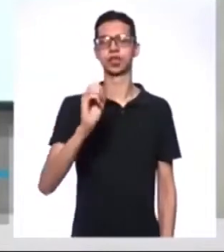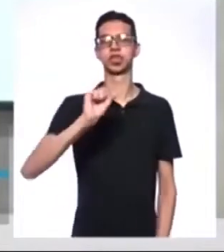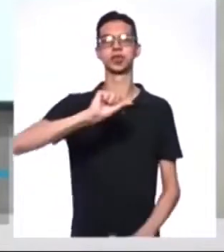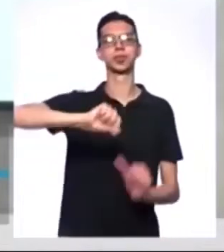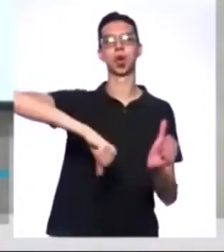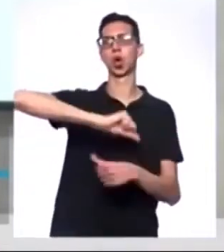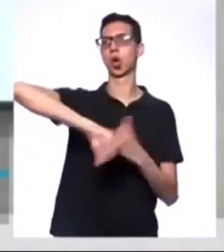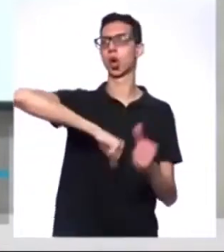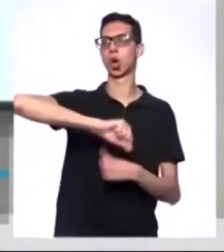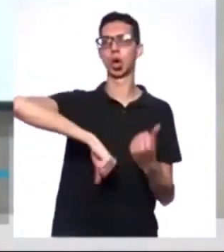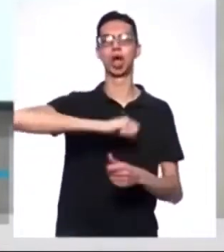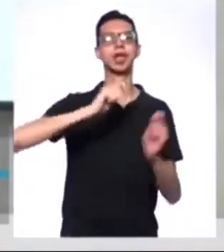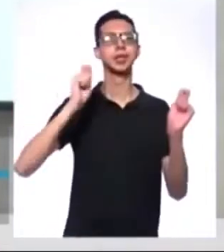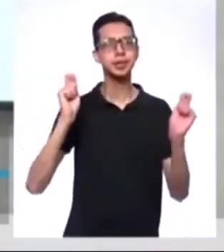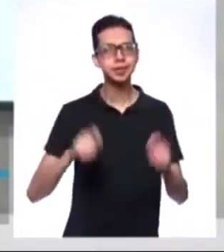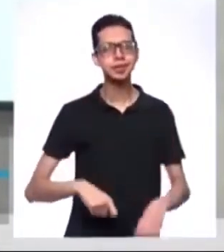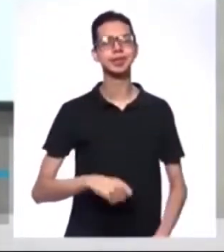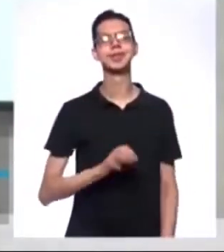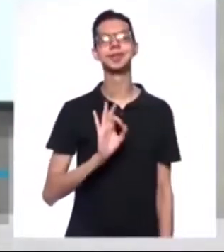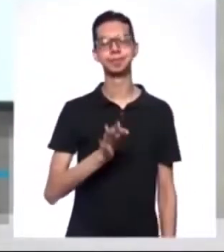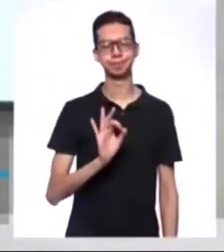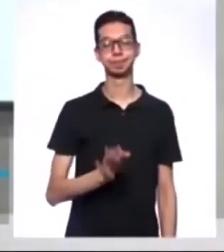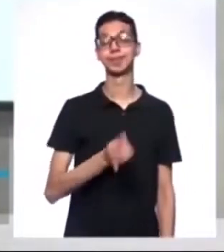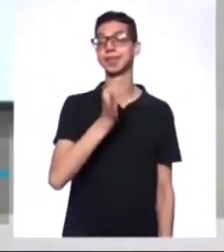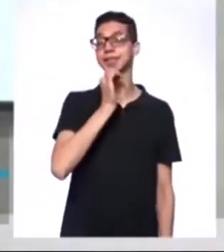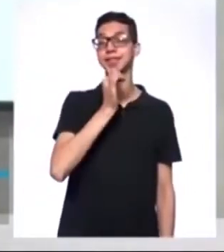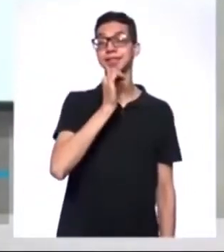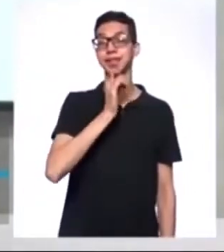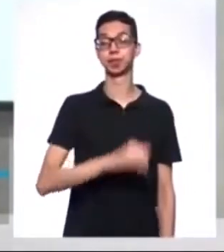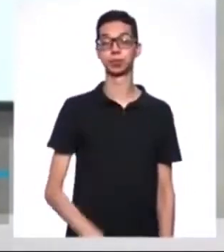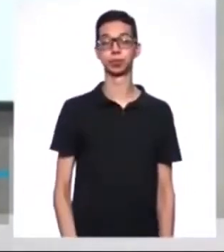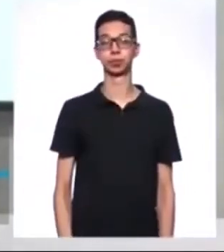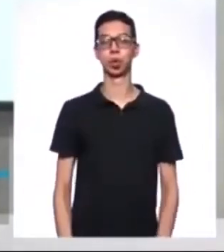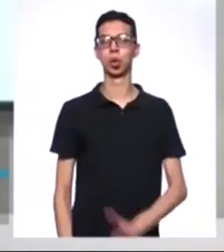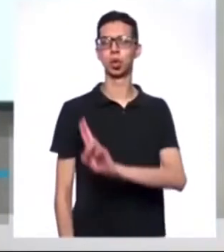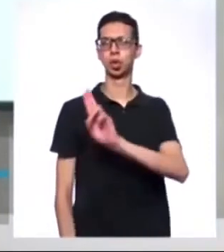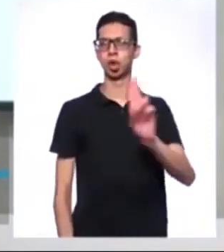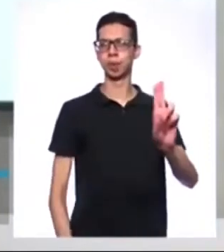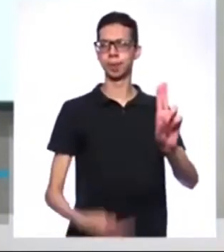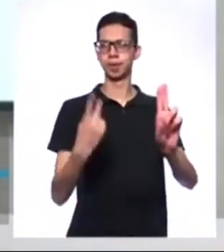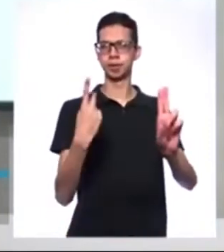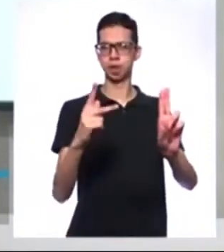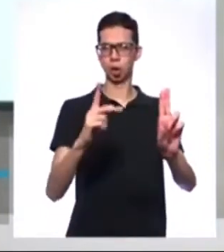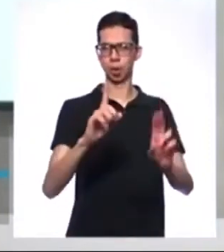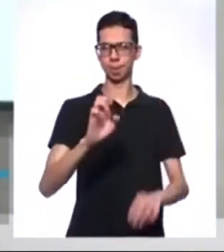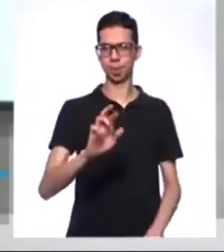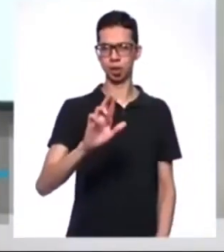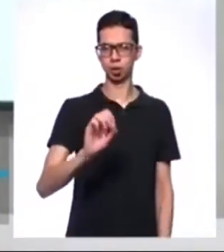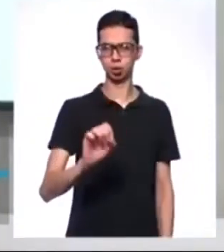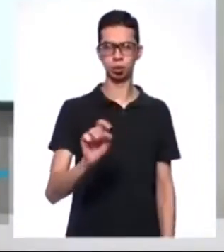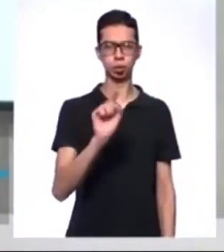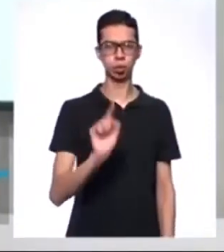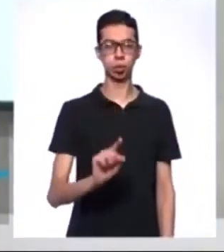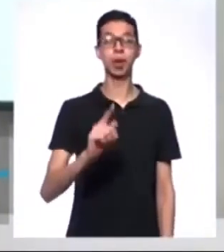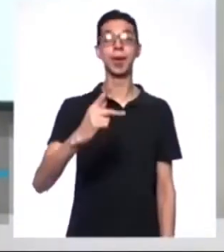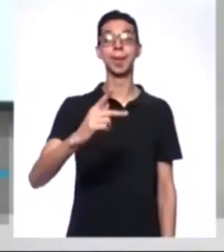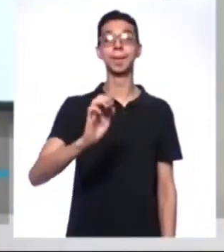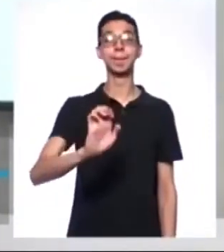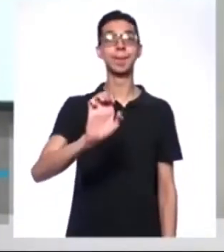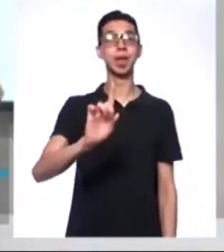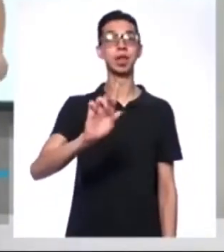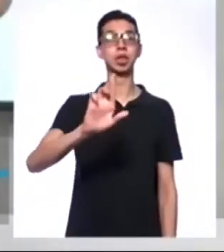trocas é exemplo Seu nome é Pedro o seu nome é Pedro Olá